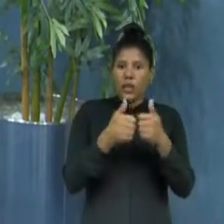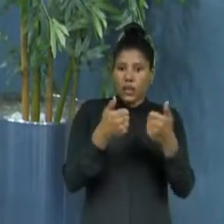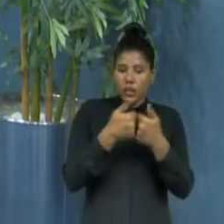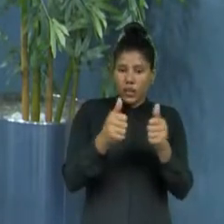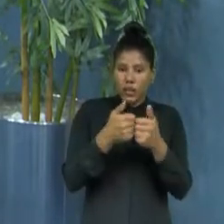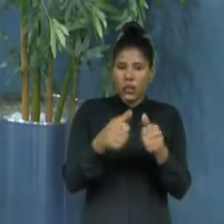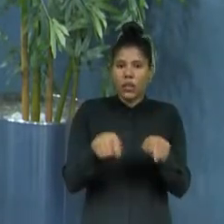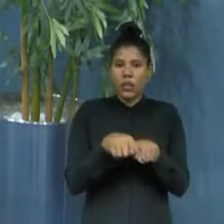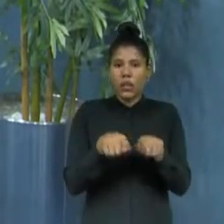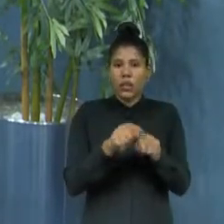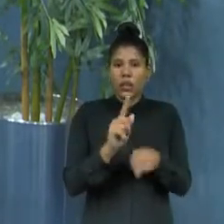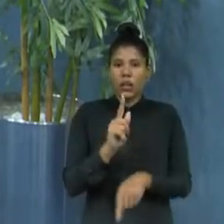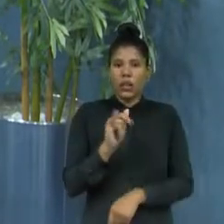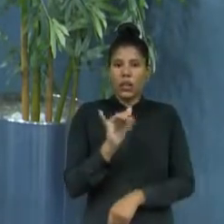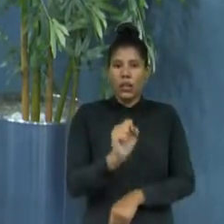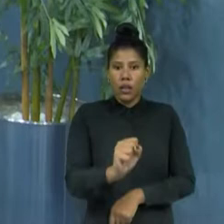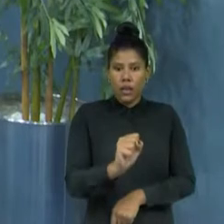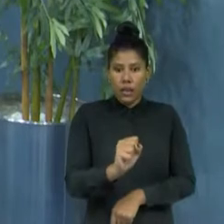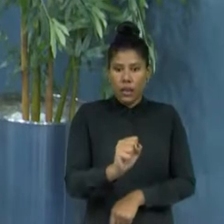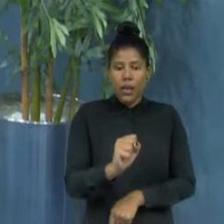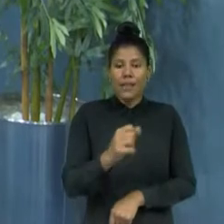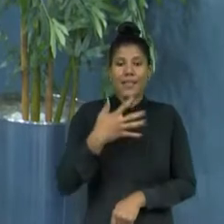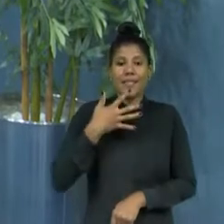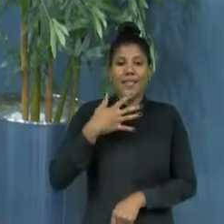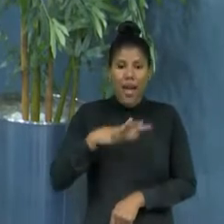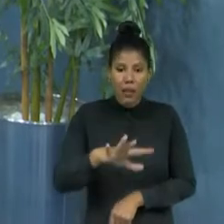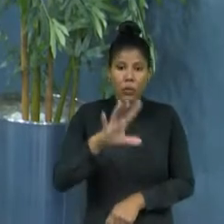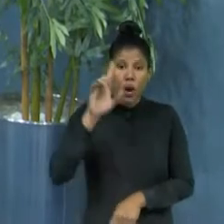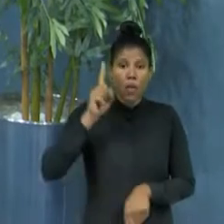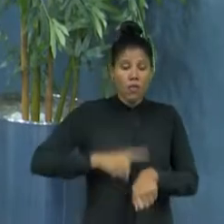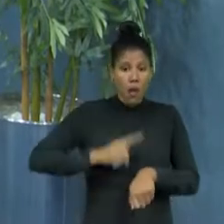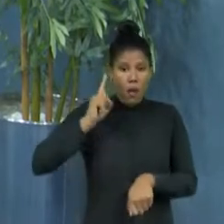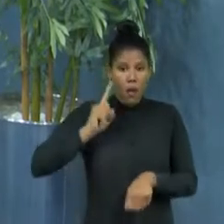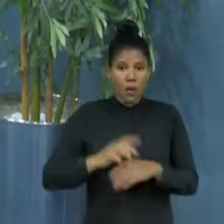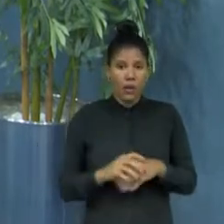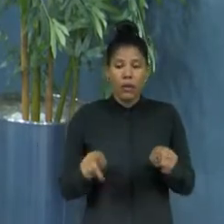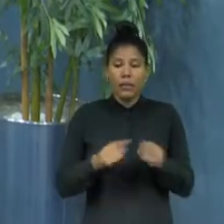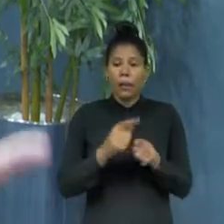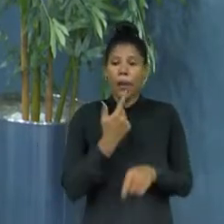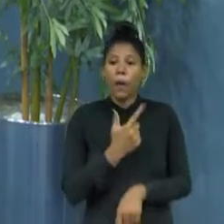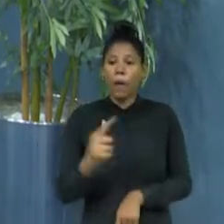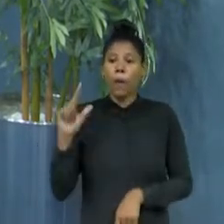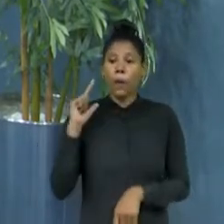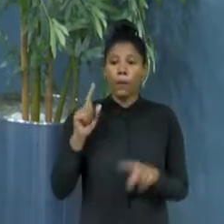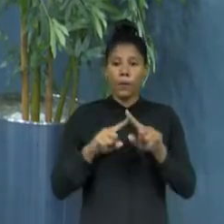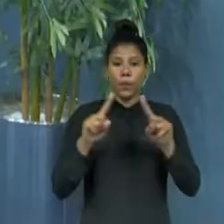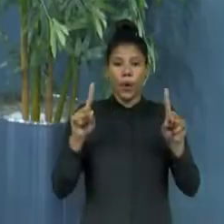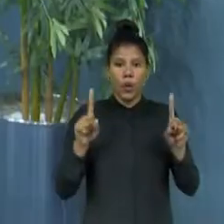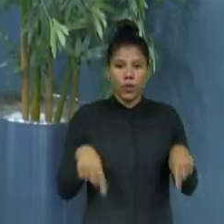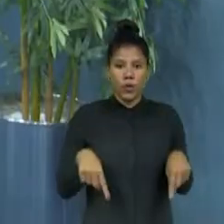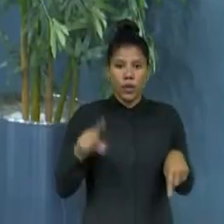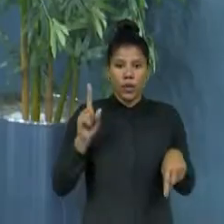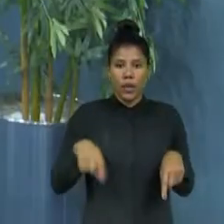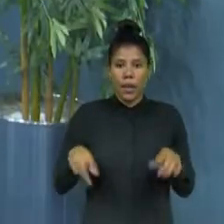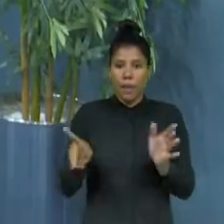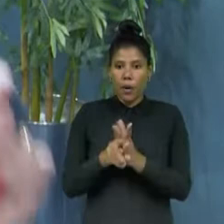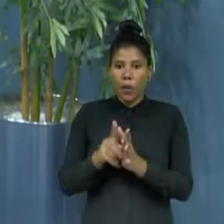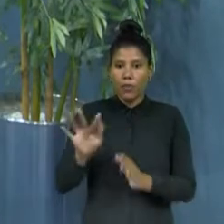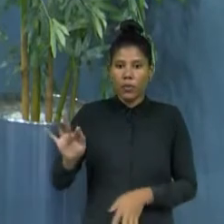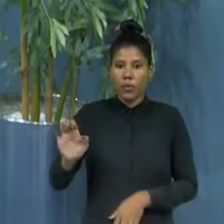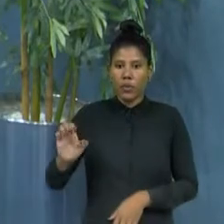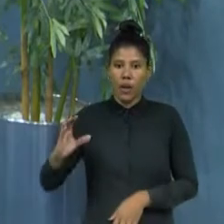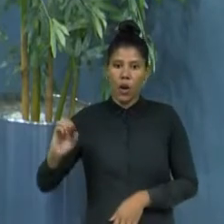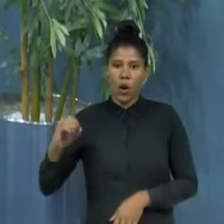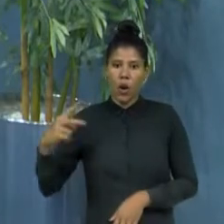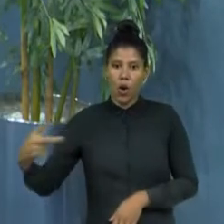previsão, gás natural, de forma imediata. E um outro projeto que mexe com o FECOP e nós estamos